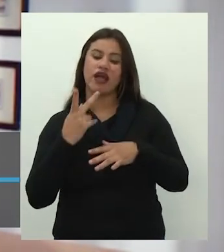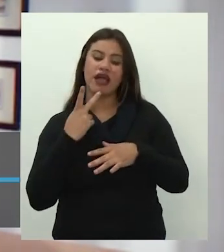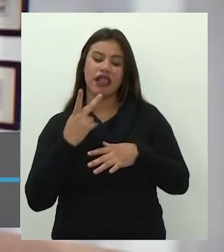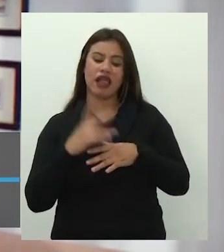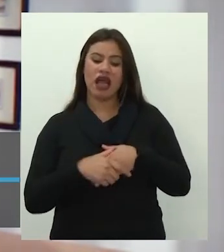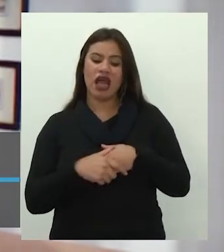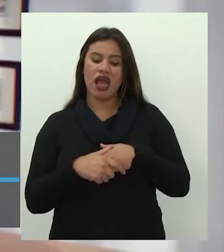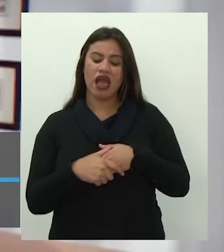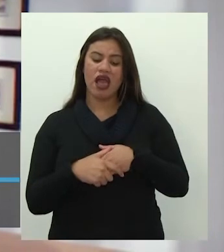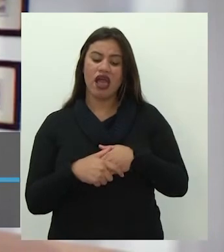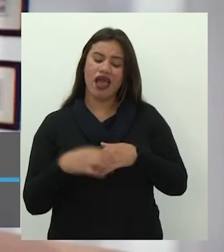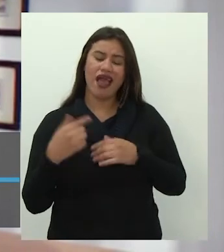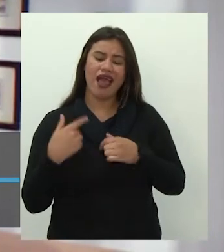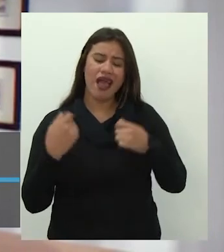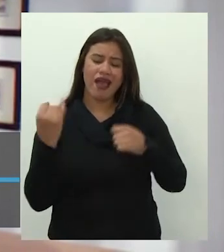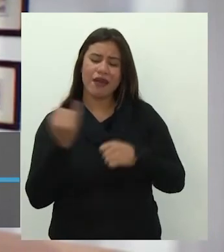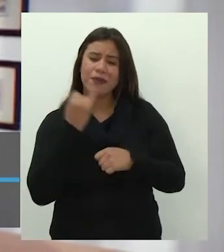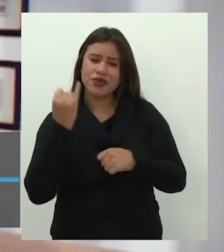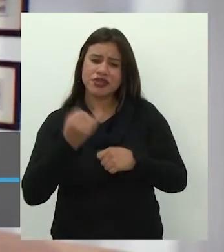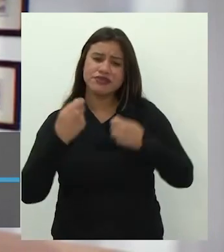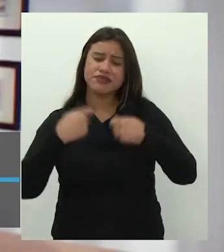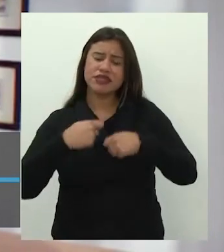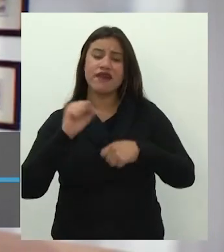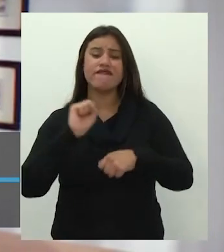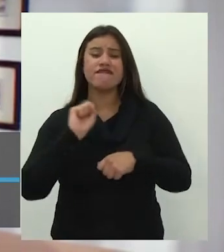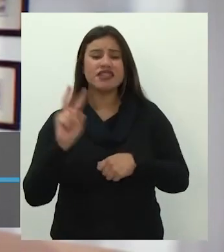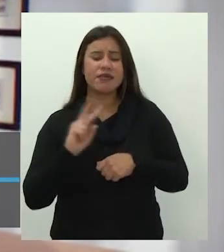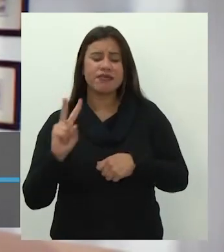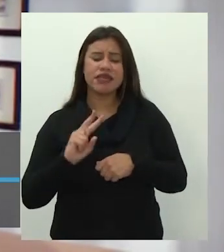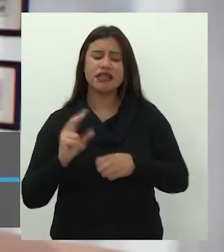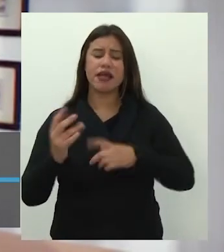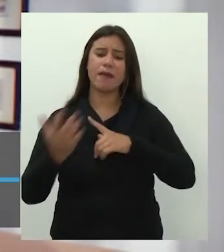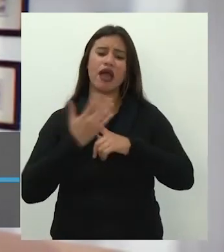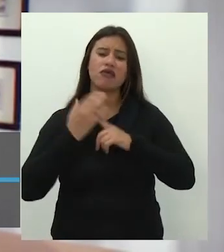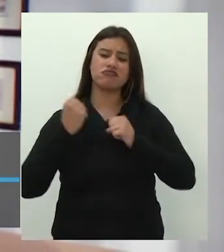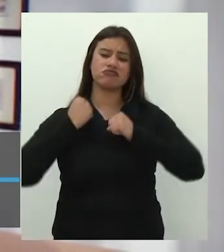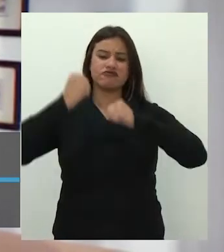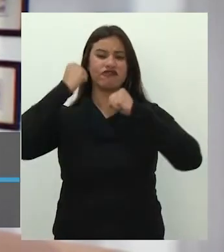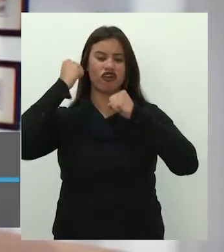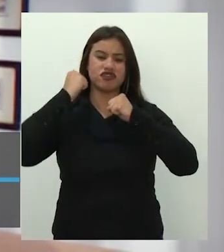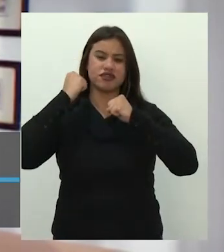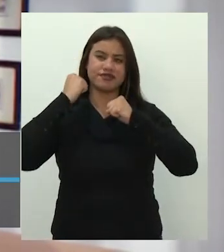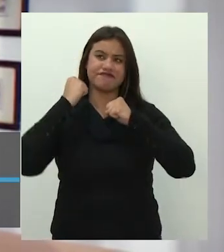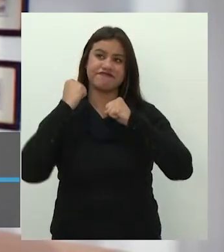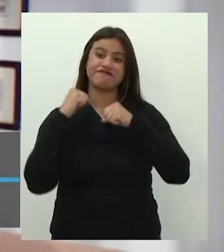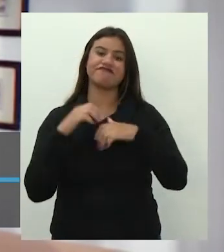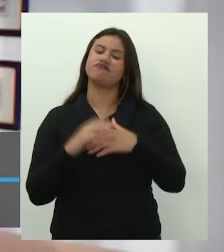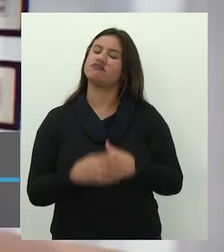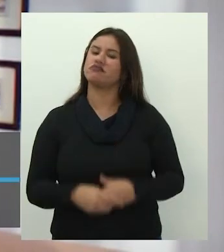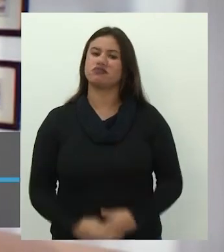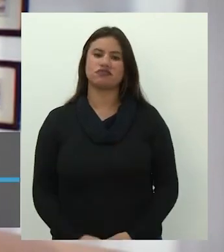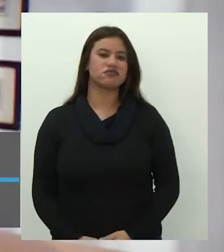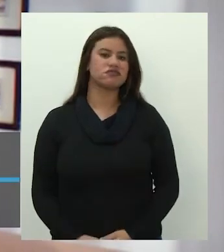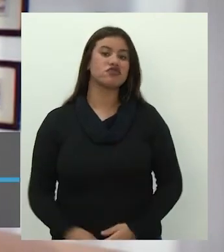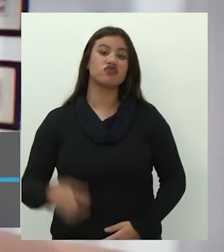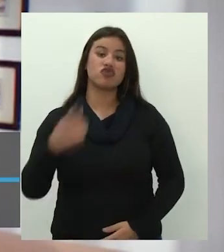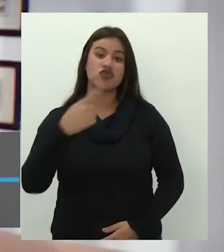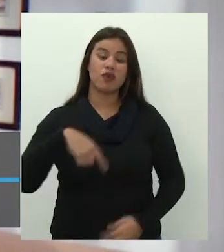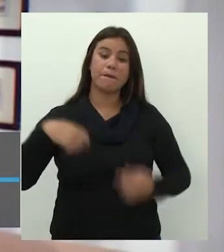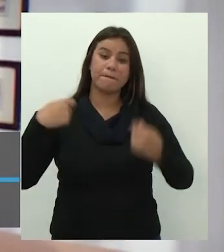importante vou tomar vitamina para ficar mais forte. Nós só devemos tomar